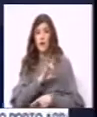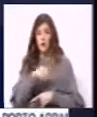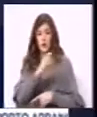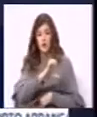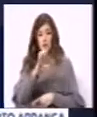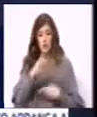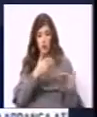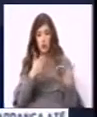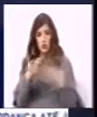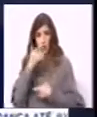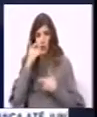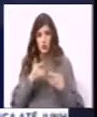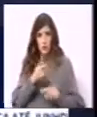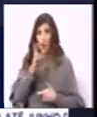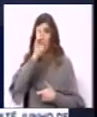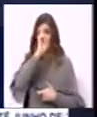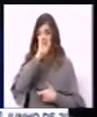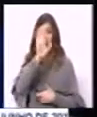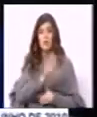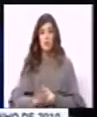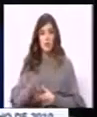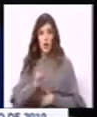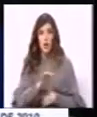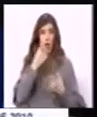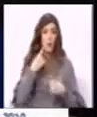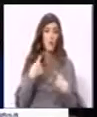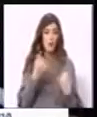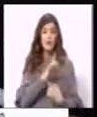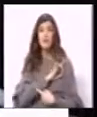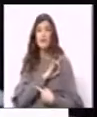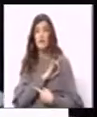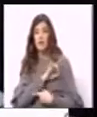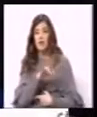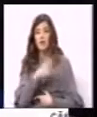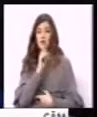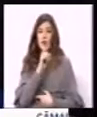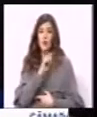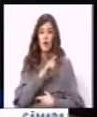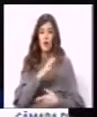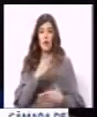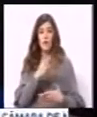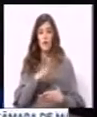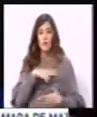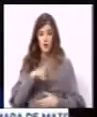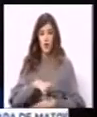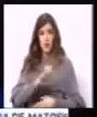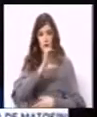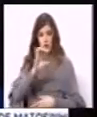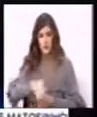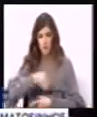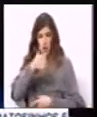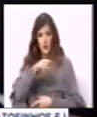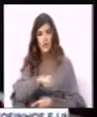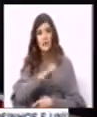das pessoas. O esforço nacional, quer em termos públicos, quer em termos privados, possa fazer com que Portugal tenha mais ciência, melhor ciência e que essa